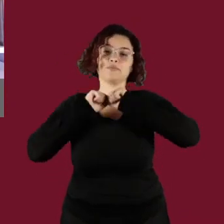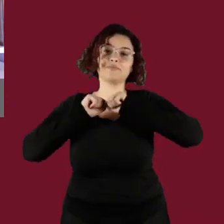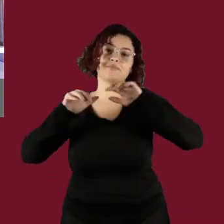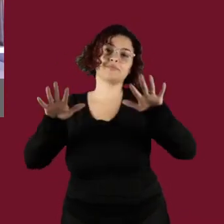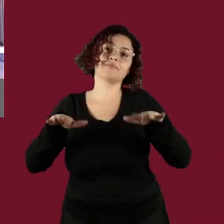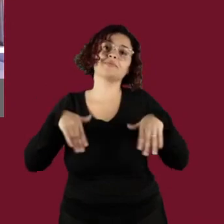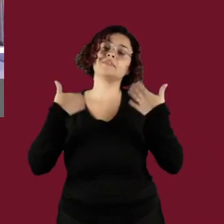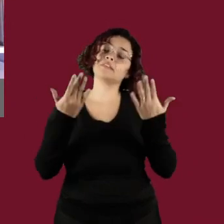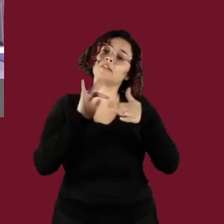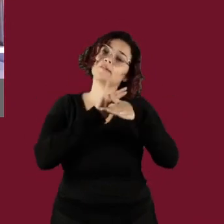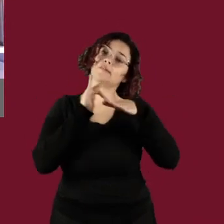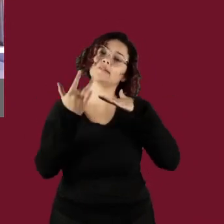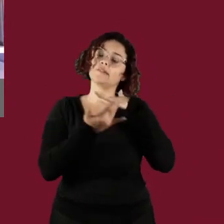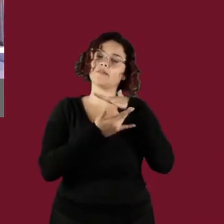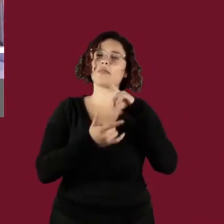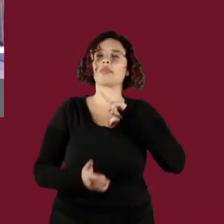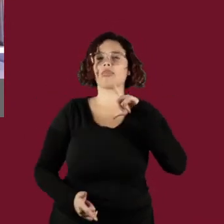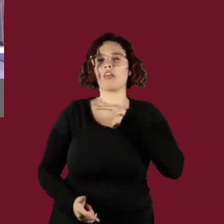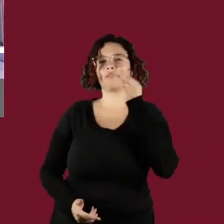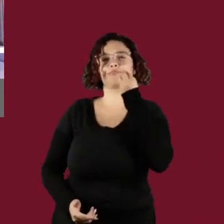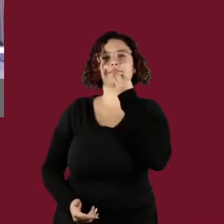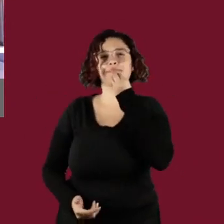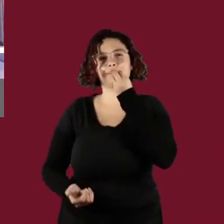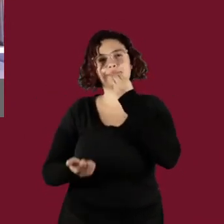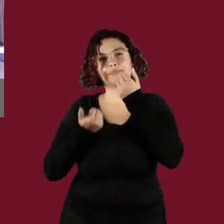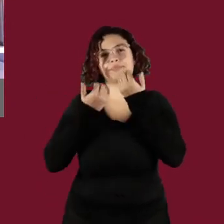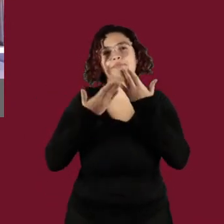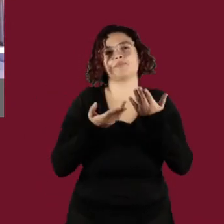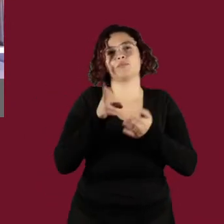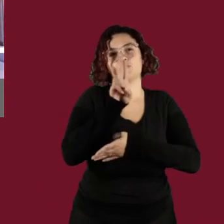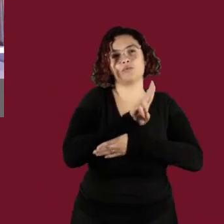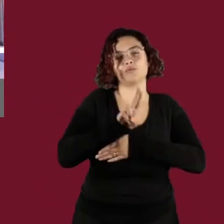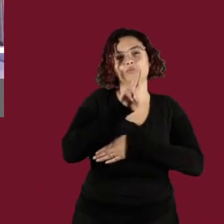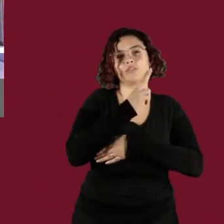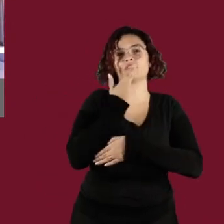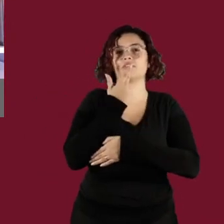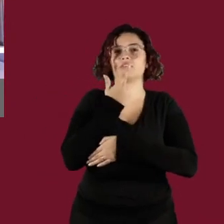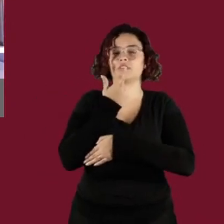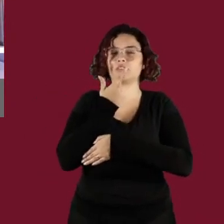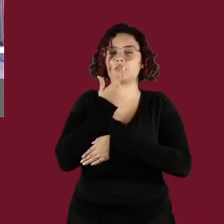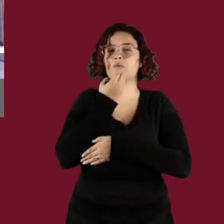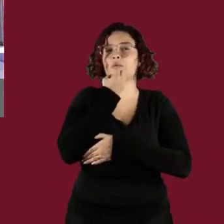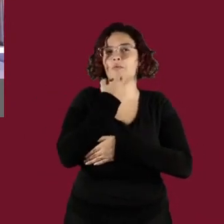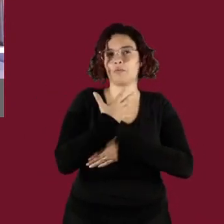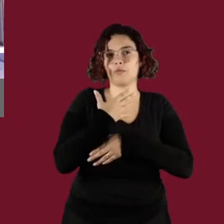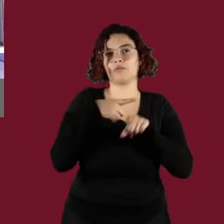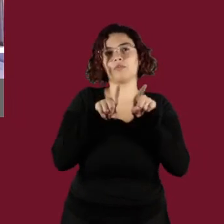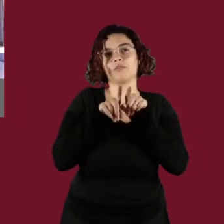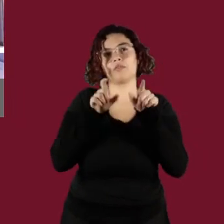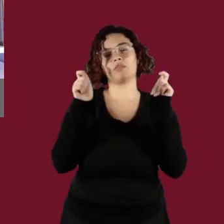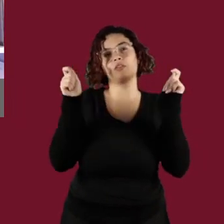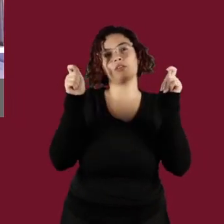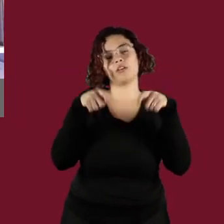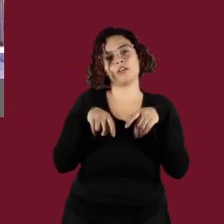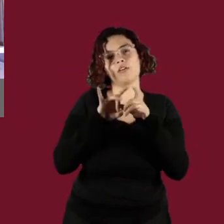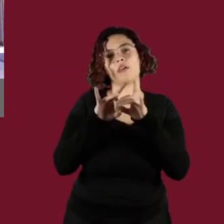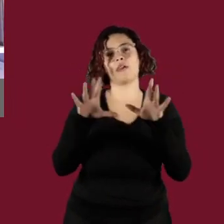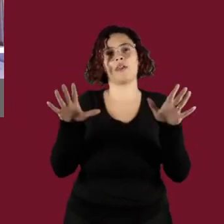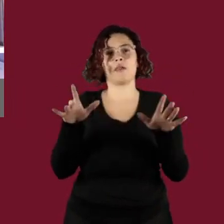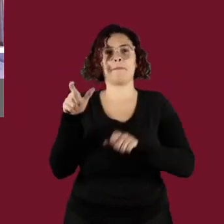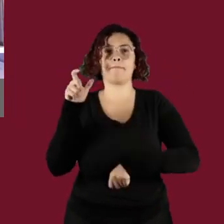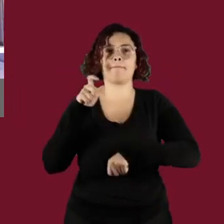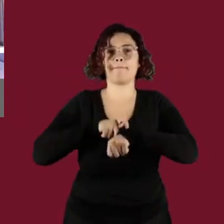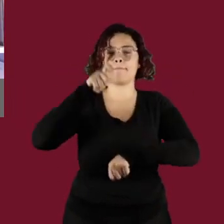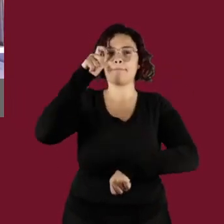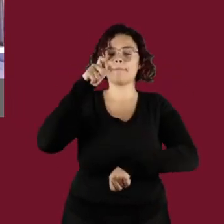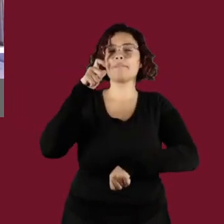esta vantagem, tanto primeiro pela posição da língua, depois pelo facto de permitirem que o imediato seja disseminado